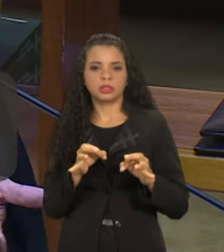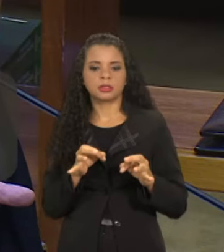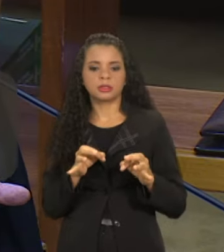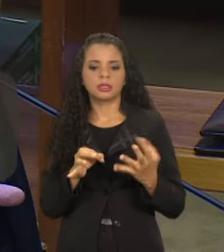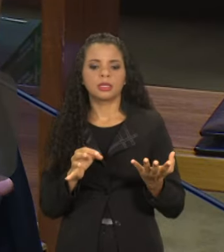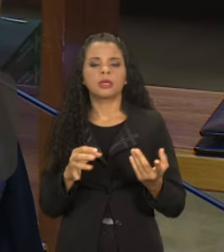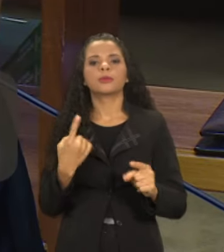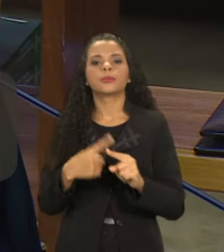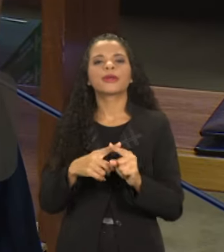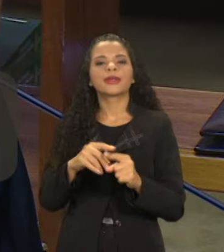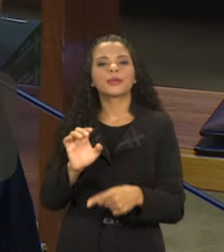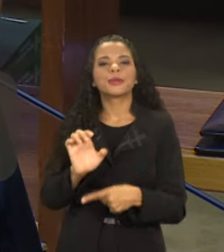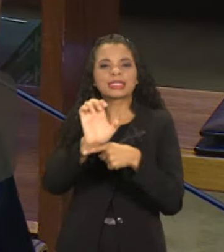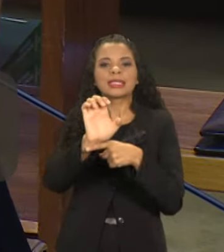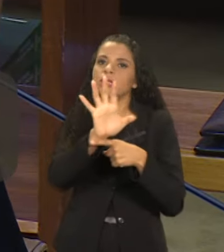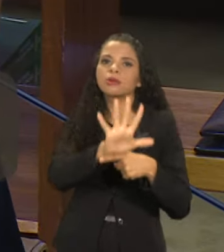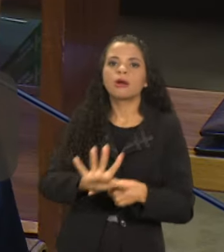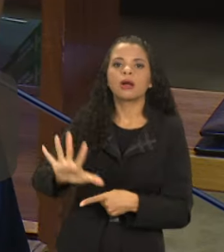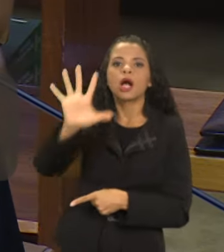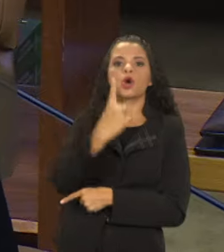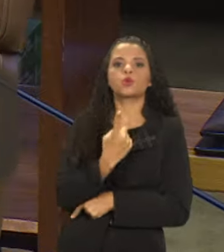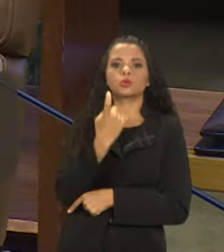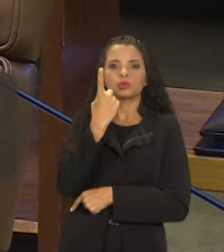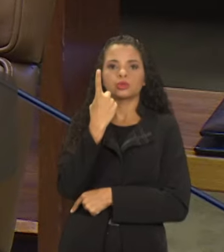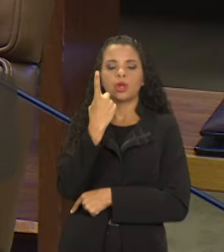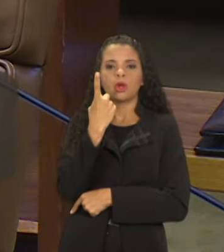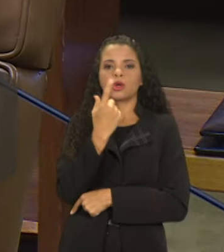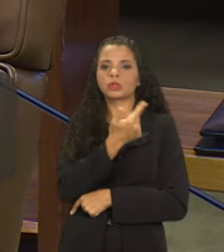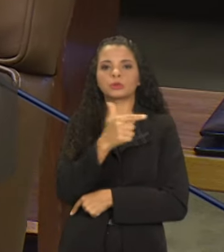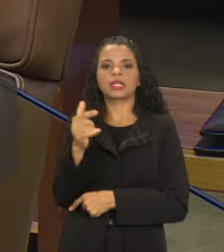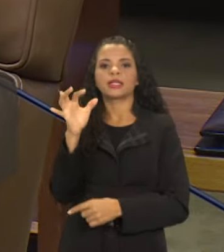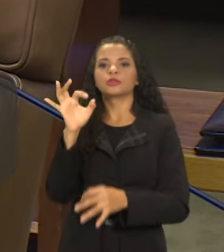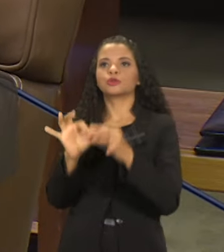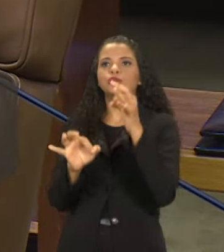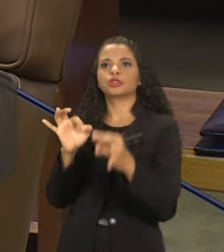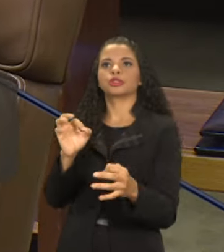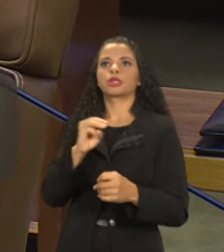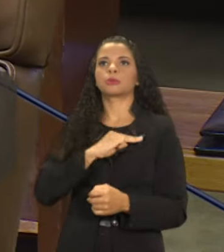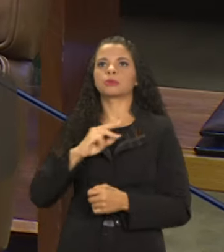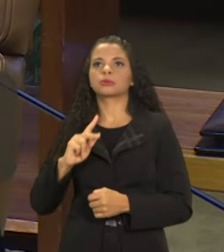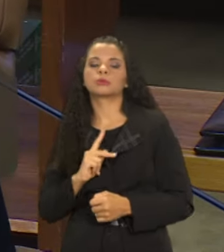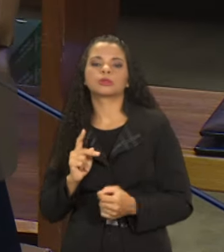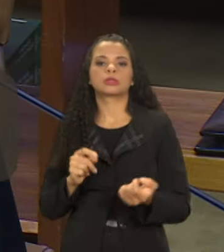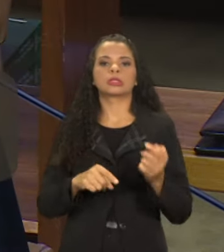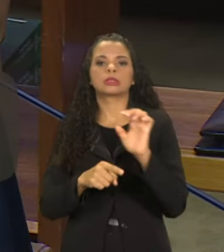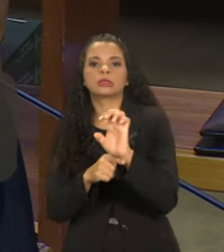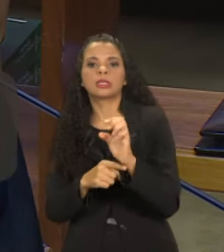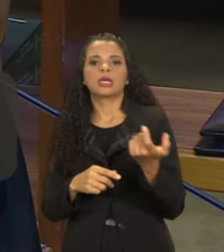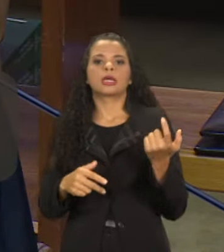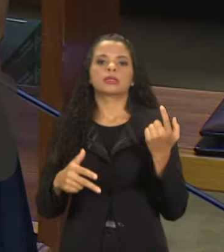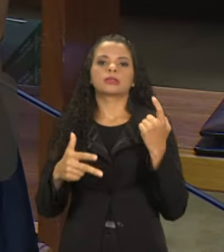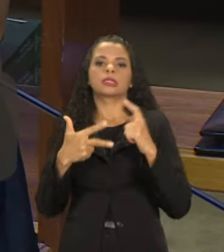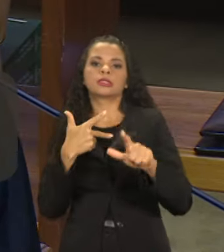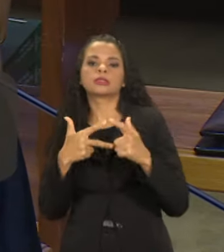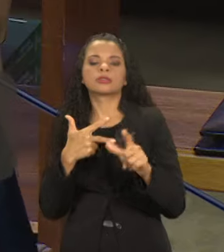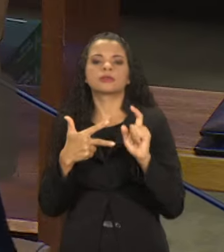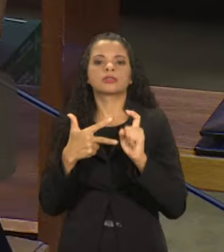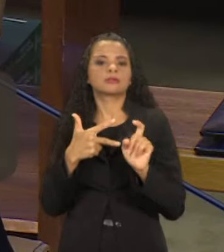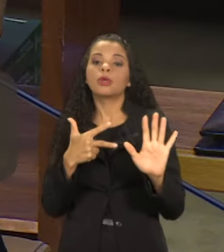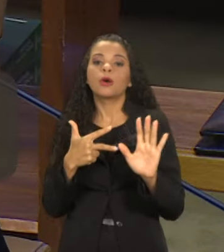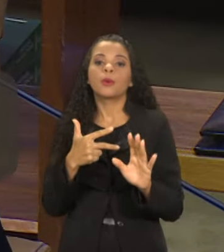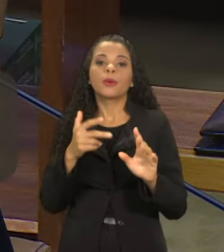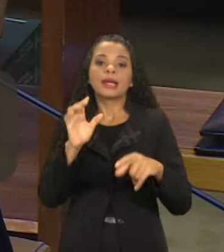só. Para o cidadão, não existe o Estado Justiça, o Estado Ministério Público, o Estado Executivo, o Estado Legislativo, o Estado é um só e